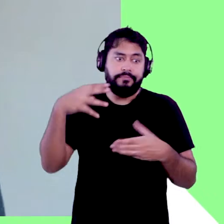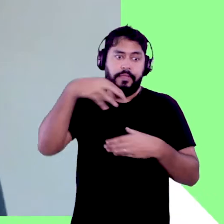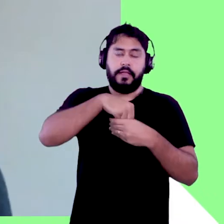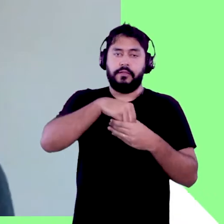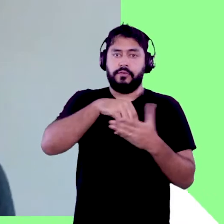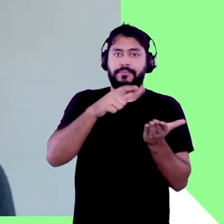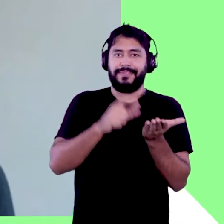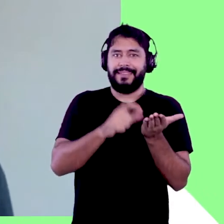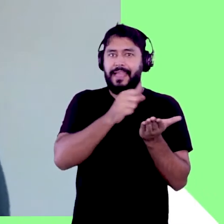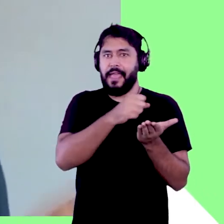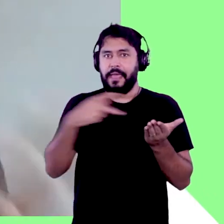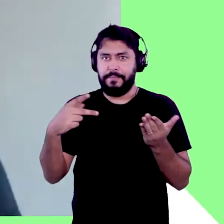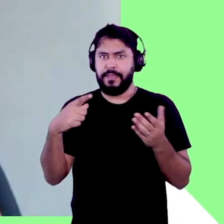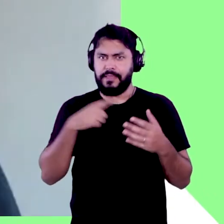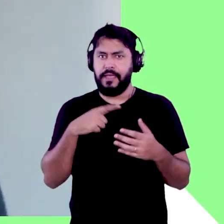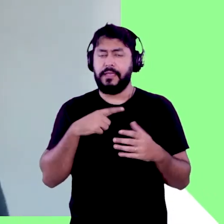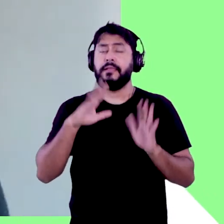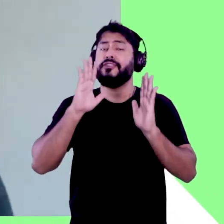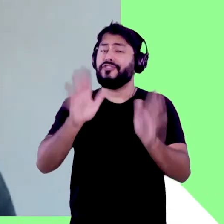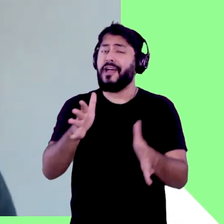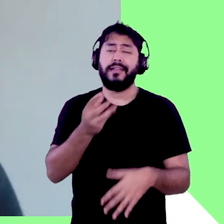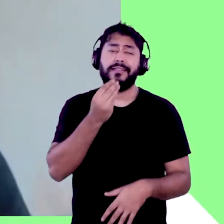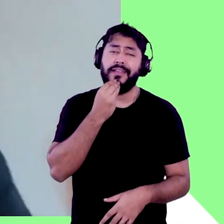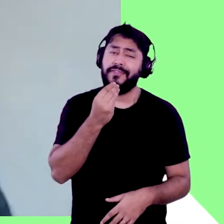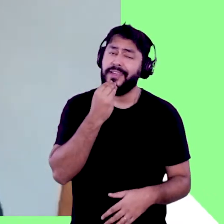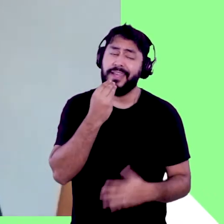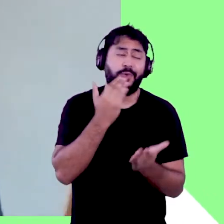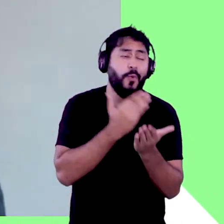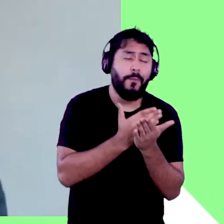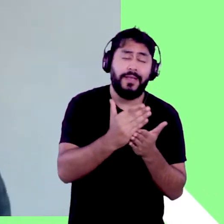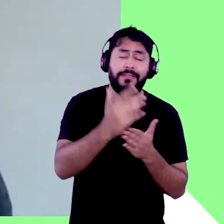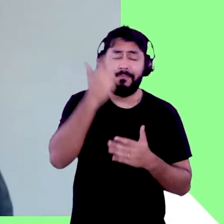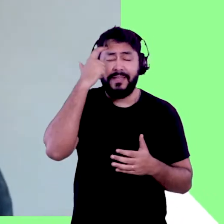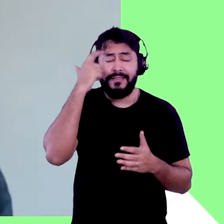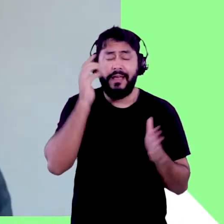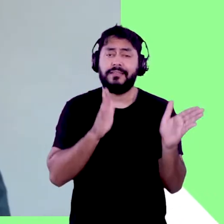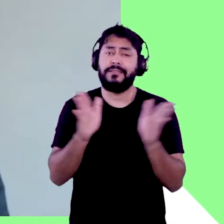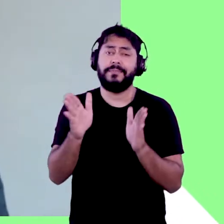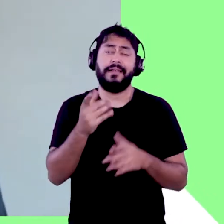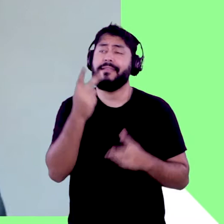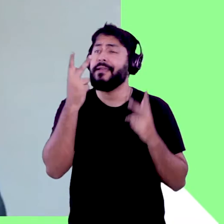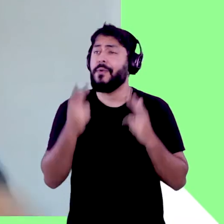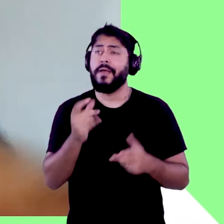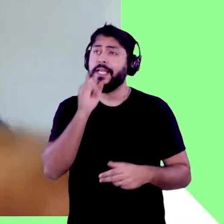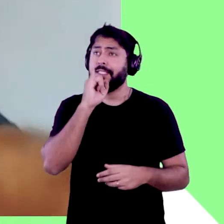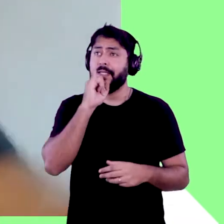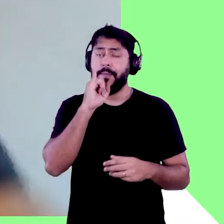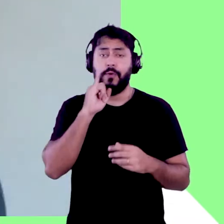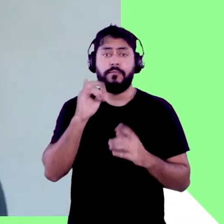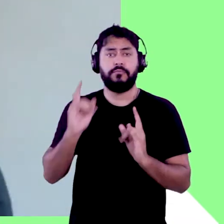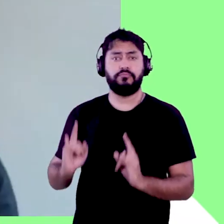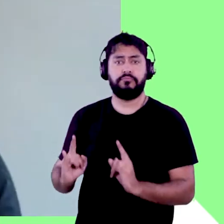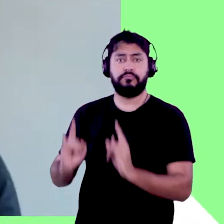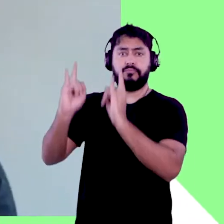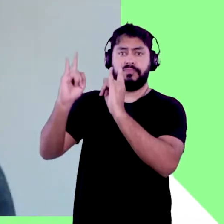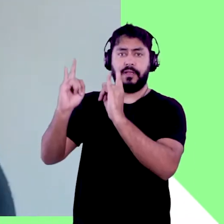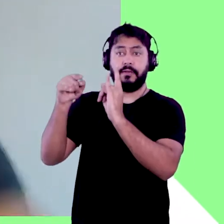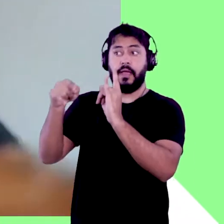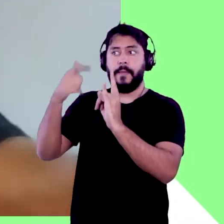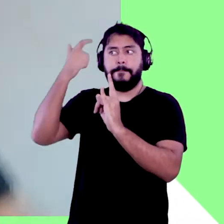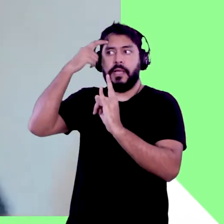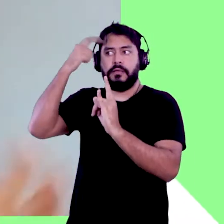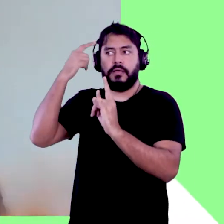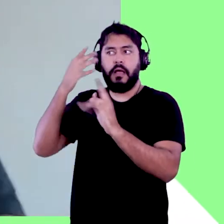plataformas, elas já deveriam estar pensadas aí desde o começo. Assim como quando se constrói um prédio, você pensar na acessibilidade física, né,